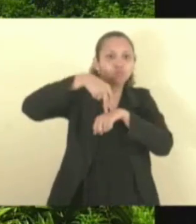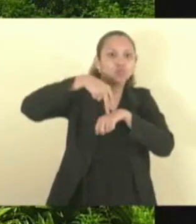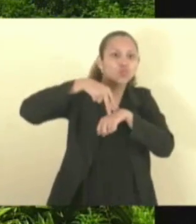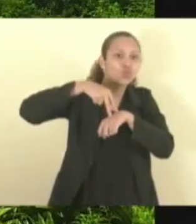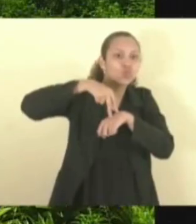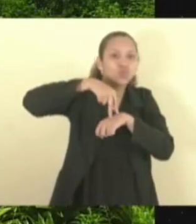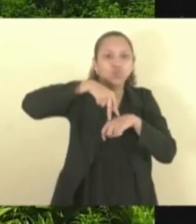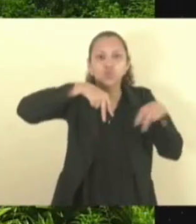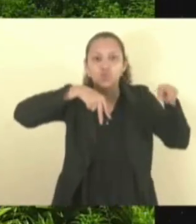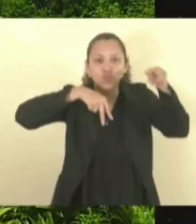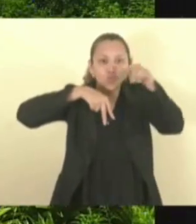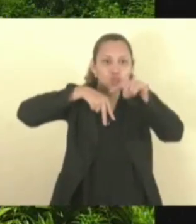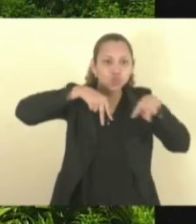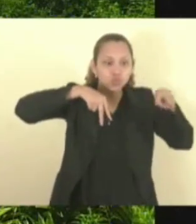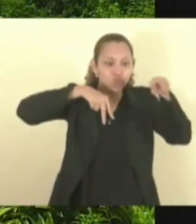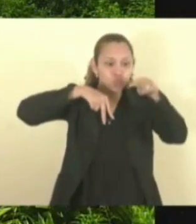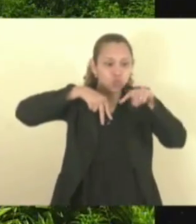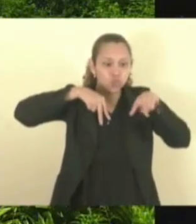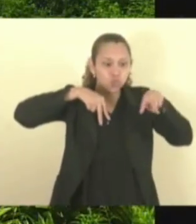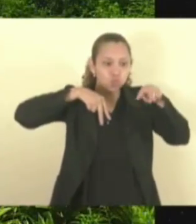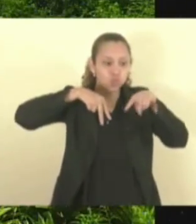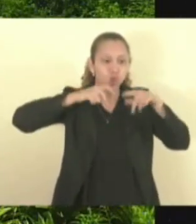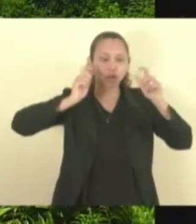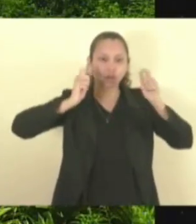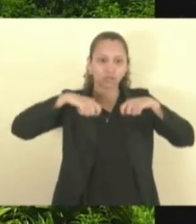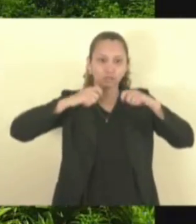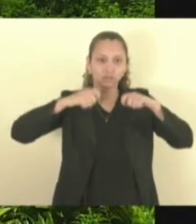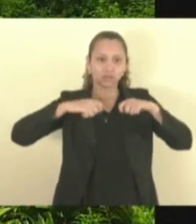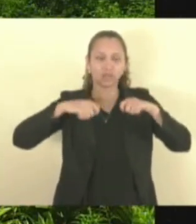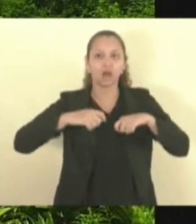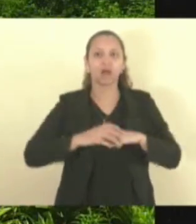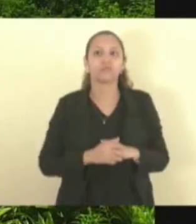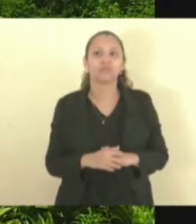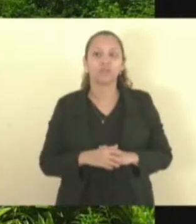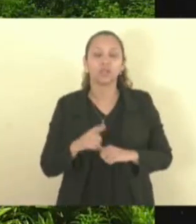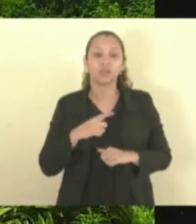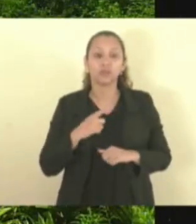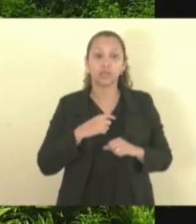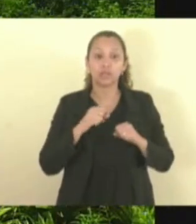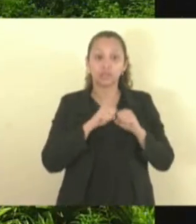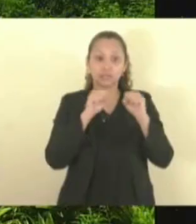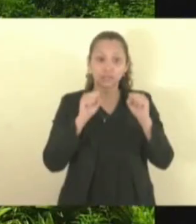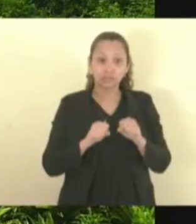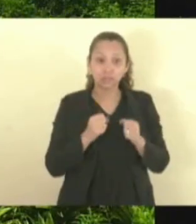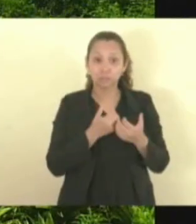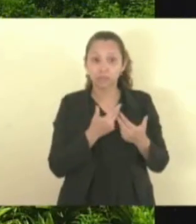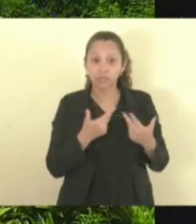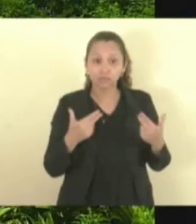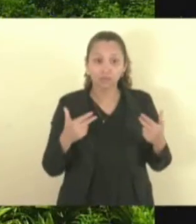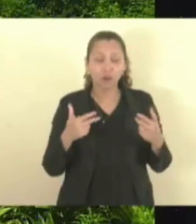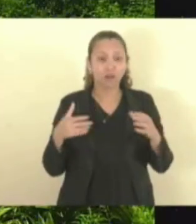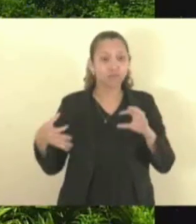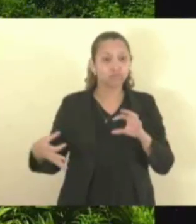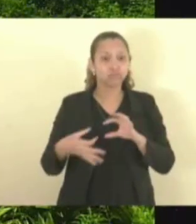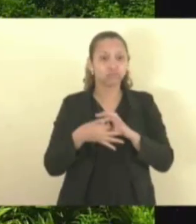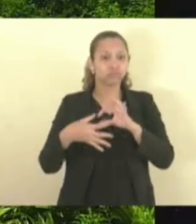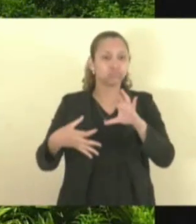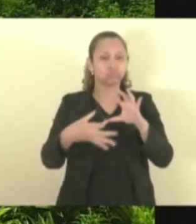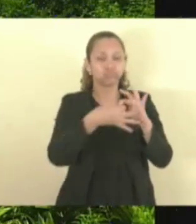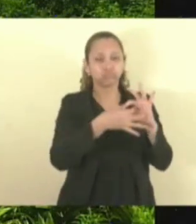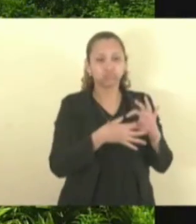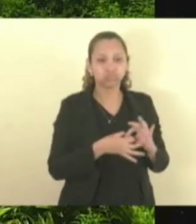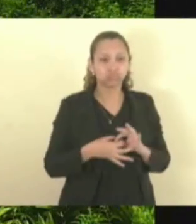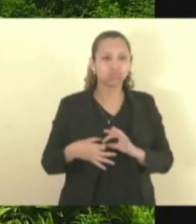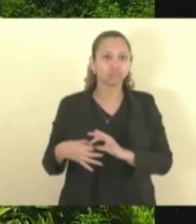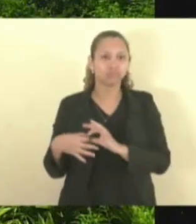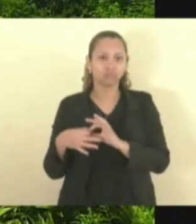praial, sistema lagunar, enfim, um mosaico de ecossistemas interconectado, trocando matéria, energia e até informação,